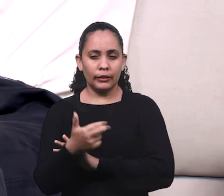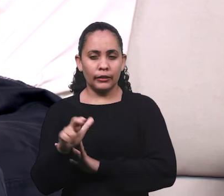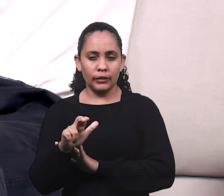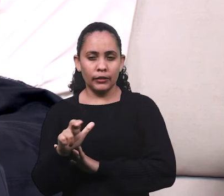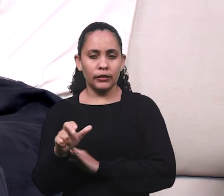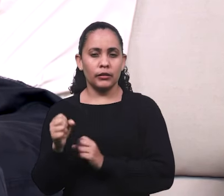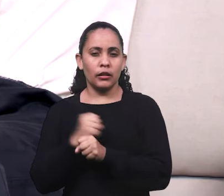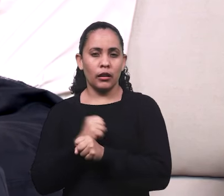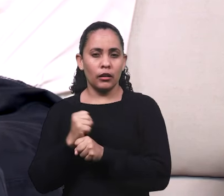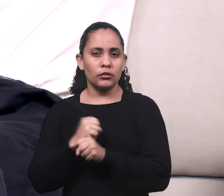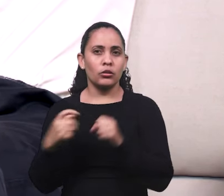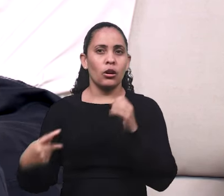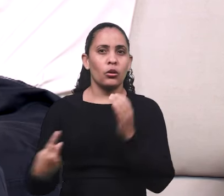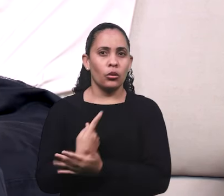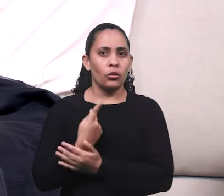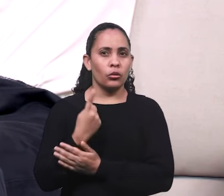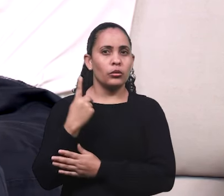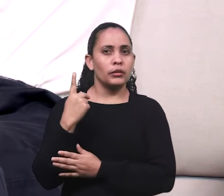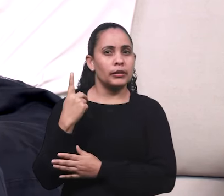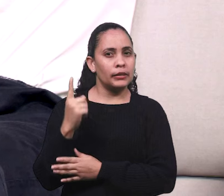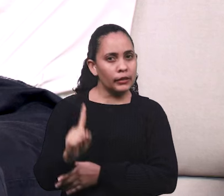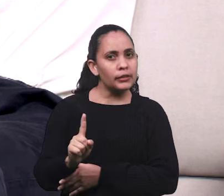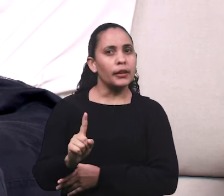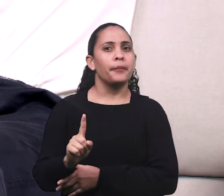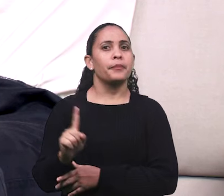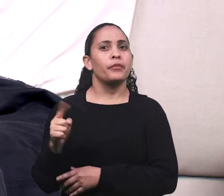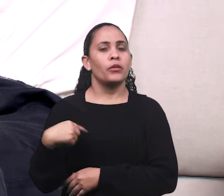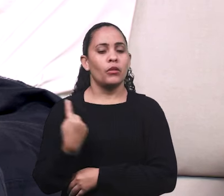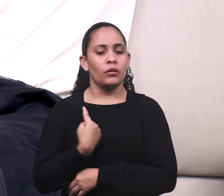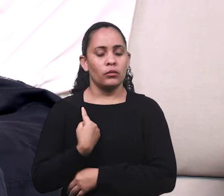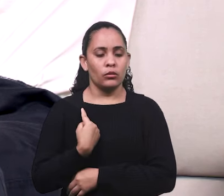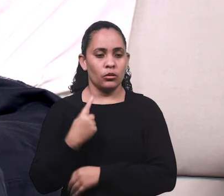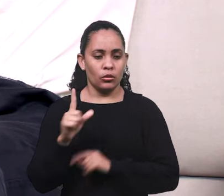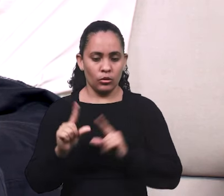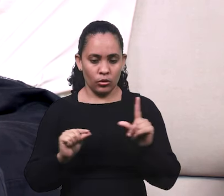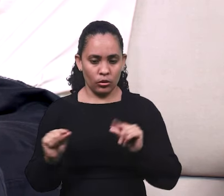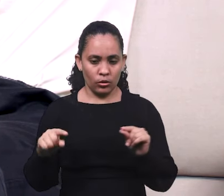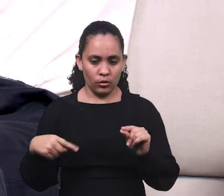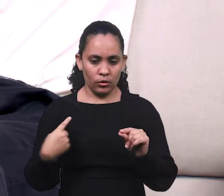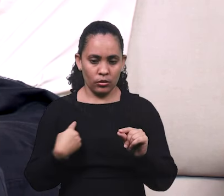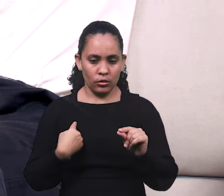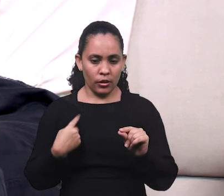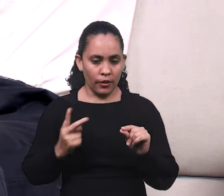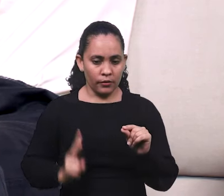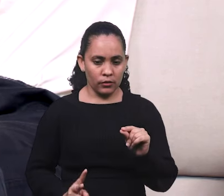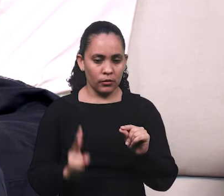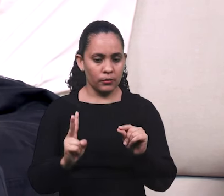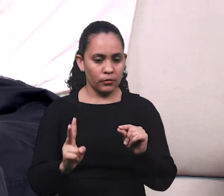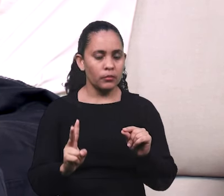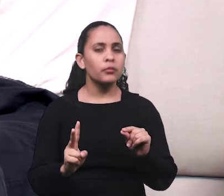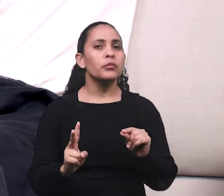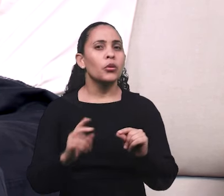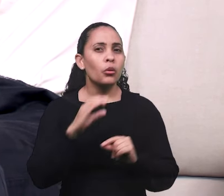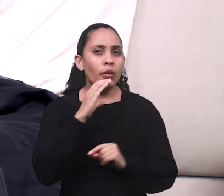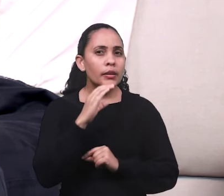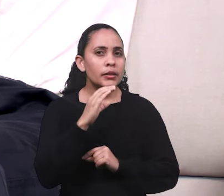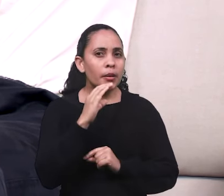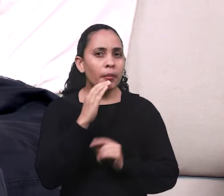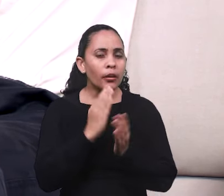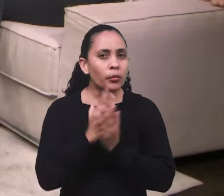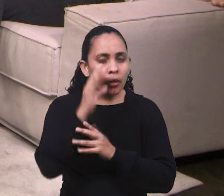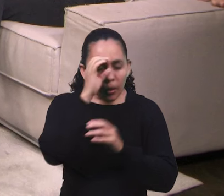gente viu isso acontecer. Então a gente tem um certo dilema. A gente deve manter o nosso conhecimento, a nossa busca